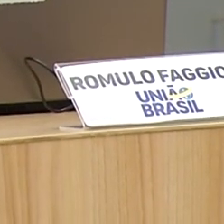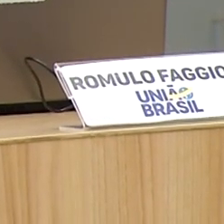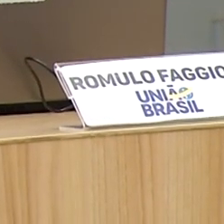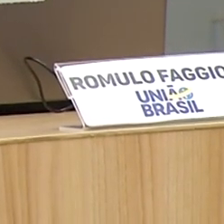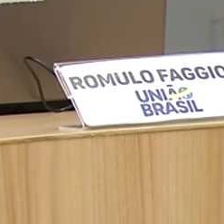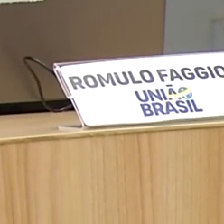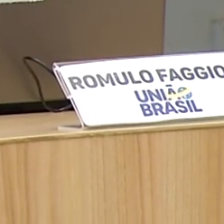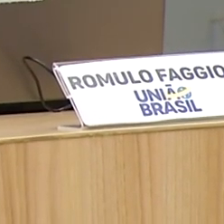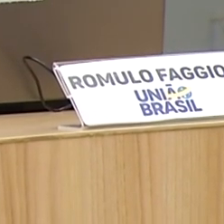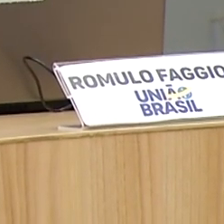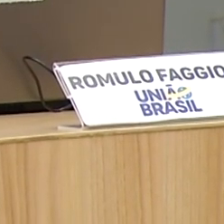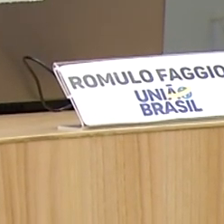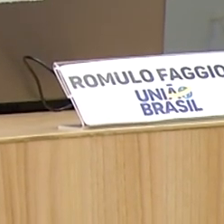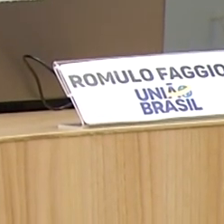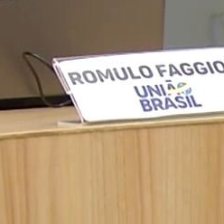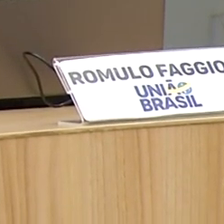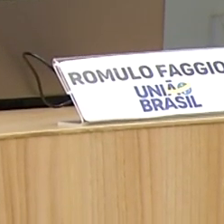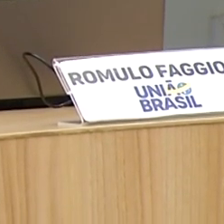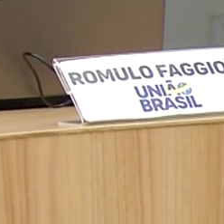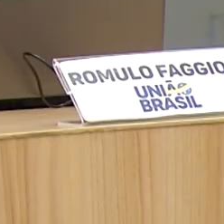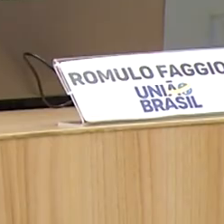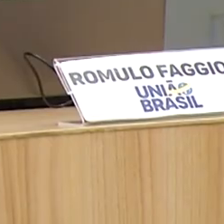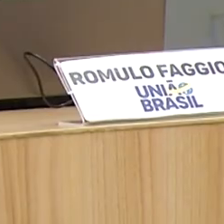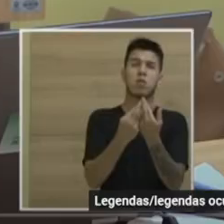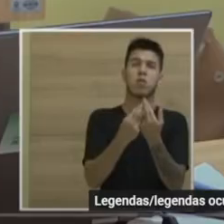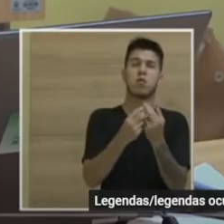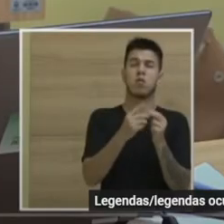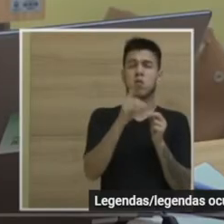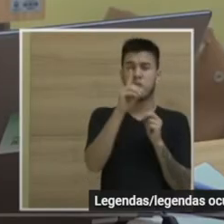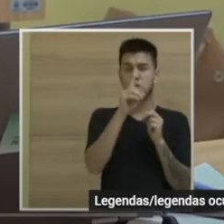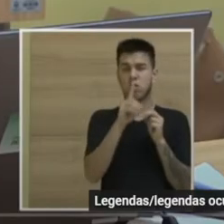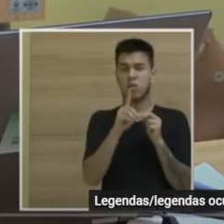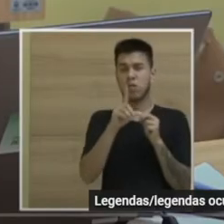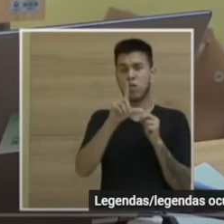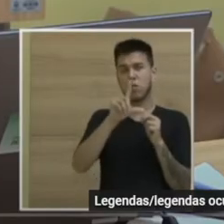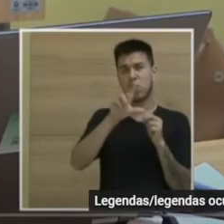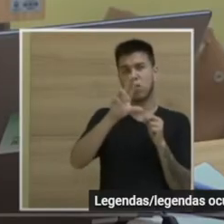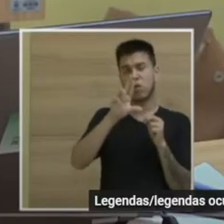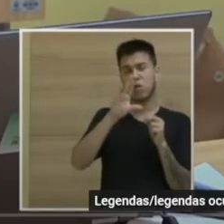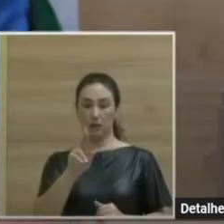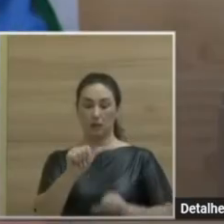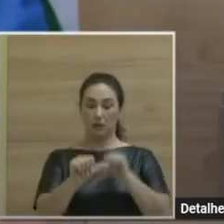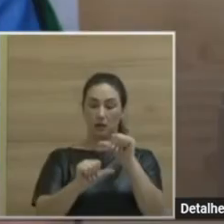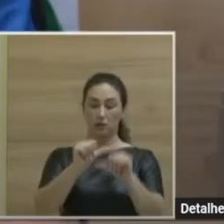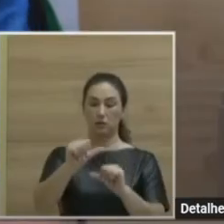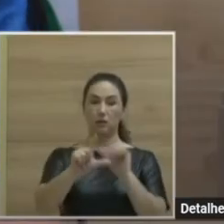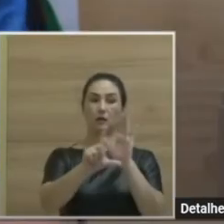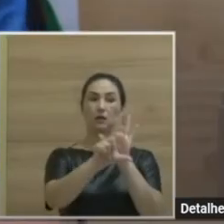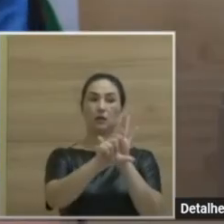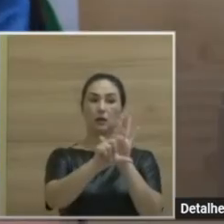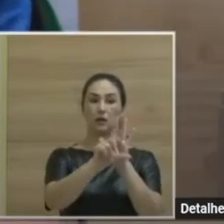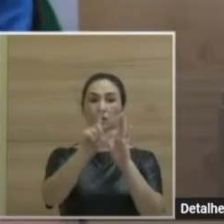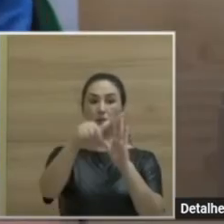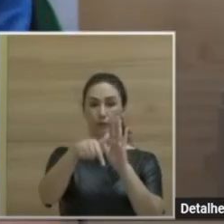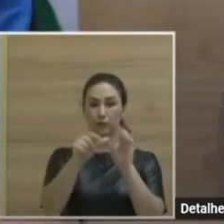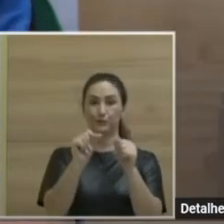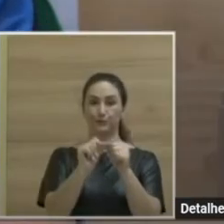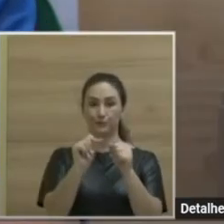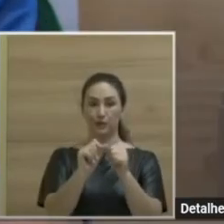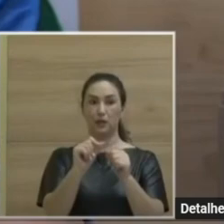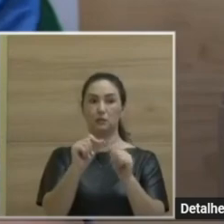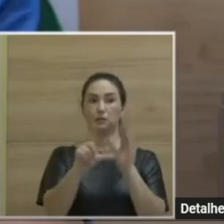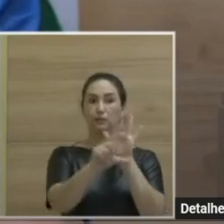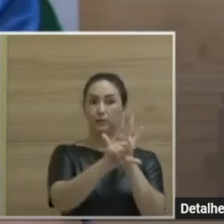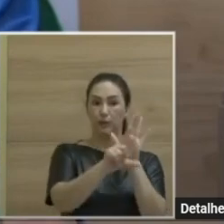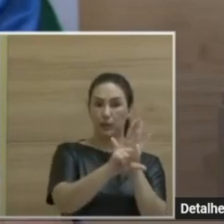pertencentes à comissão, os vereadores Rômulo Fajon, do União Brasil, Maria Cristina Meira, do PV, e Eduardo Dalla Costa, do MDB,